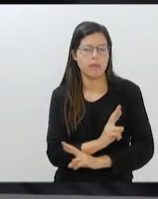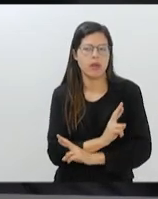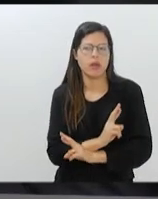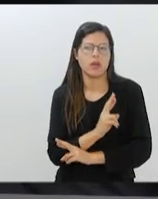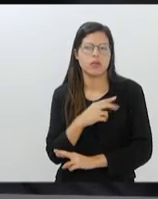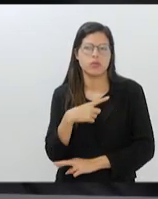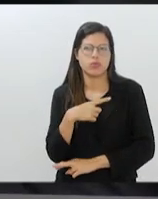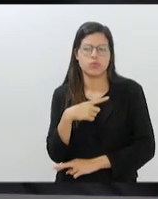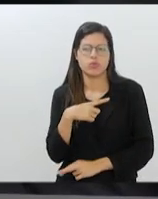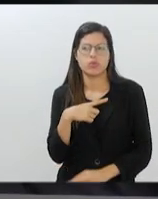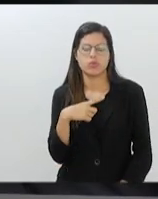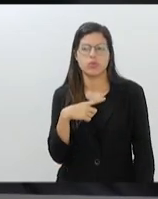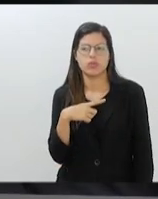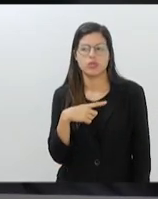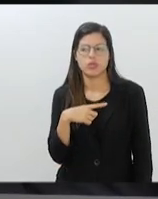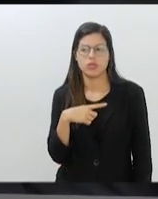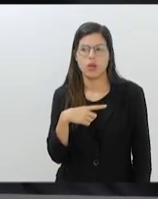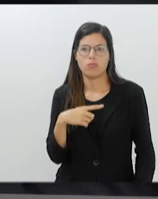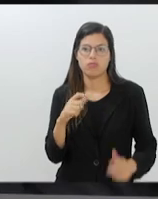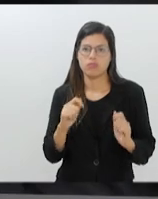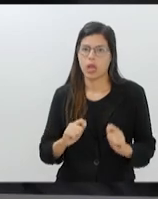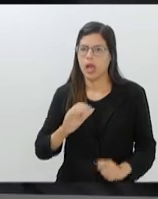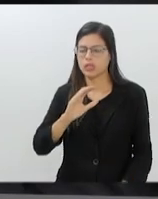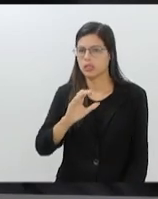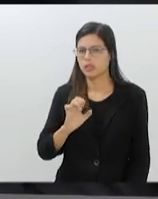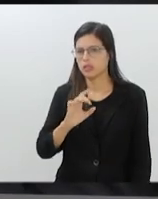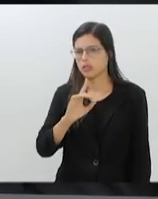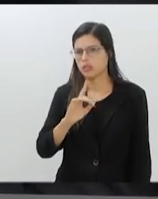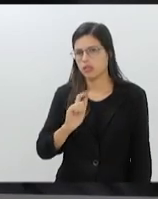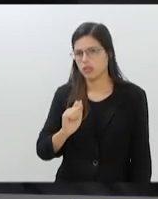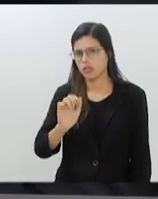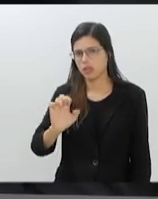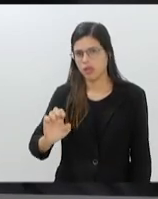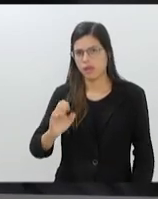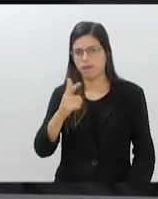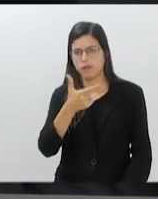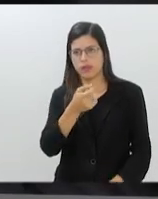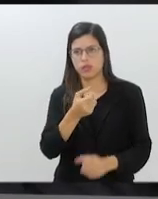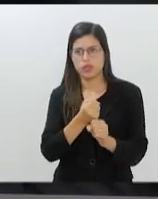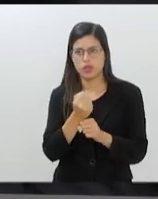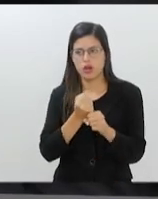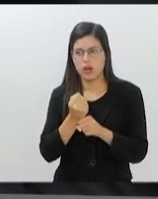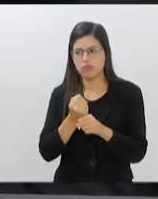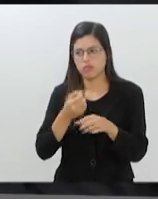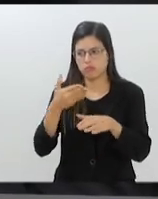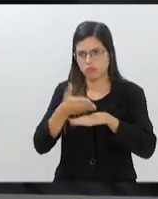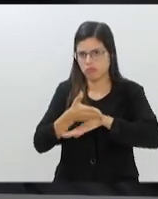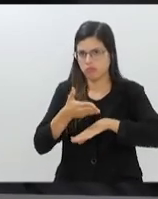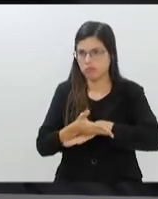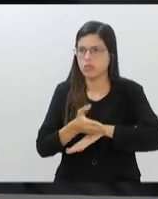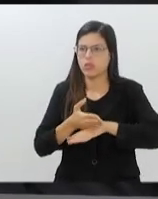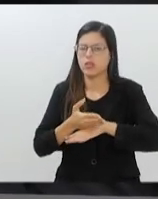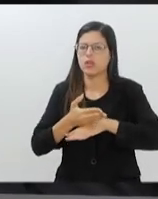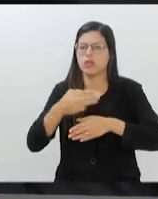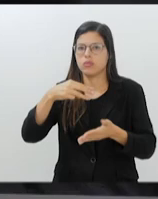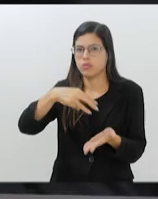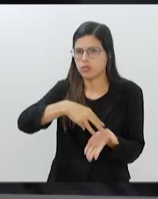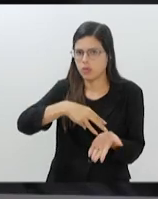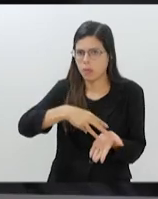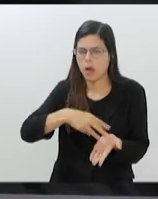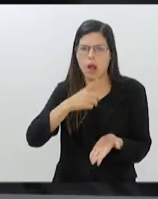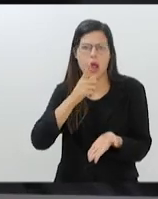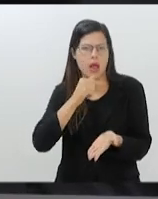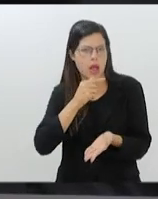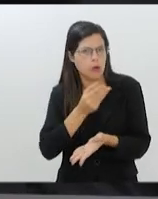a questão de a gente poder a cedai durante 20 anos teve presente no Sambódromo distribuindo água com os aguadeiros